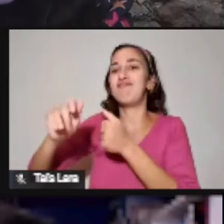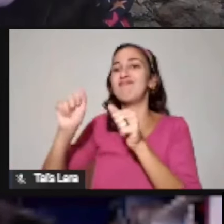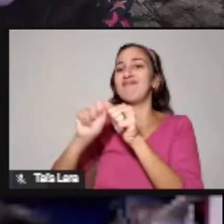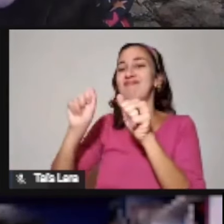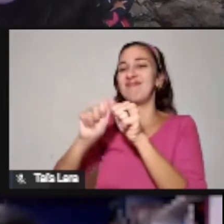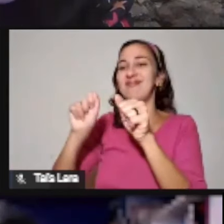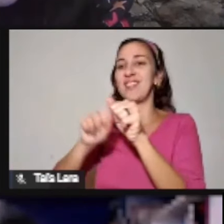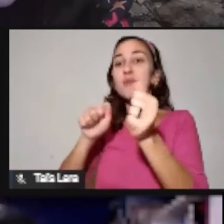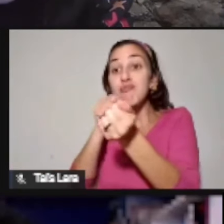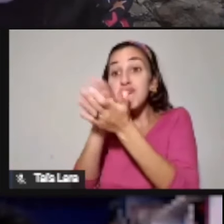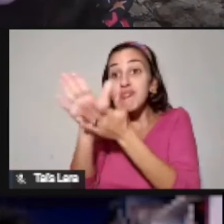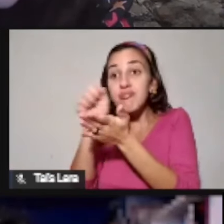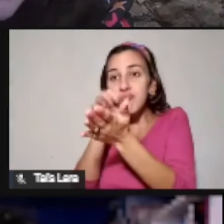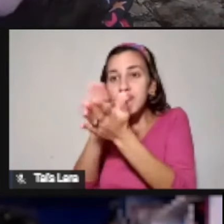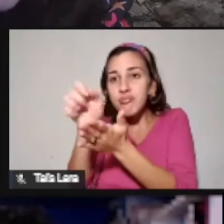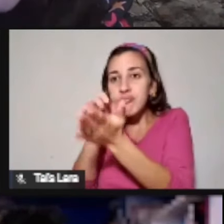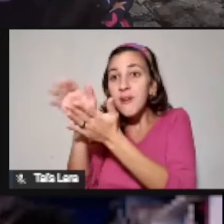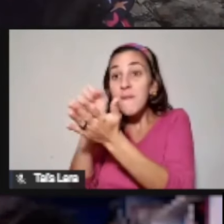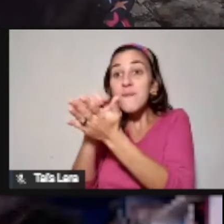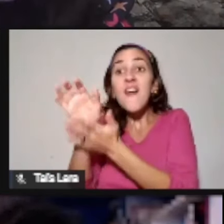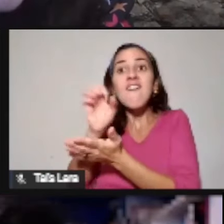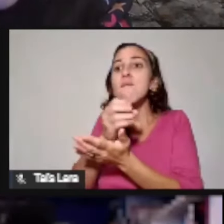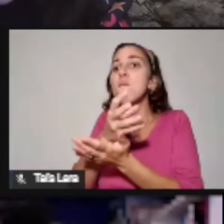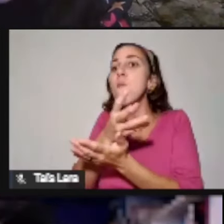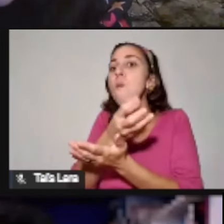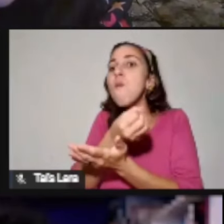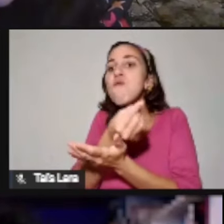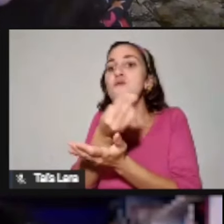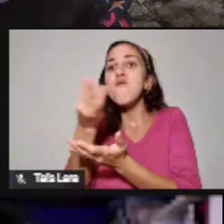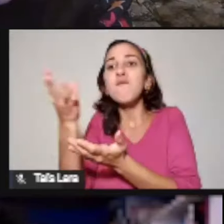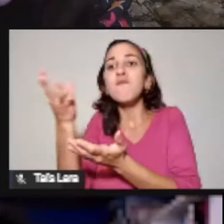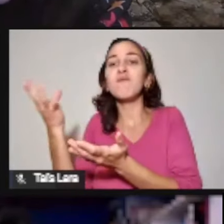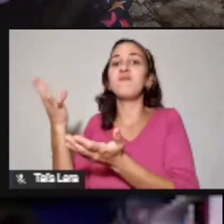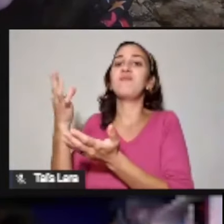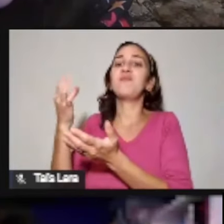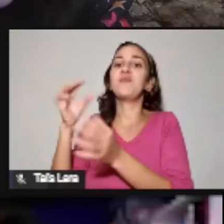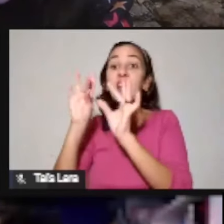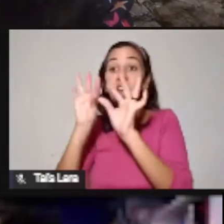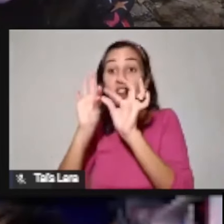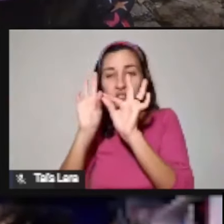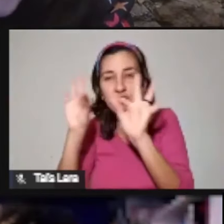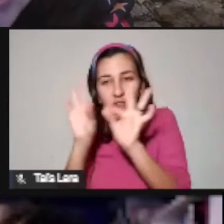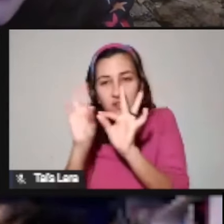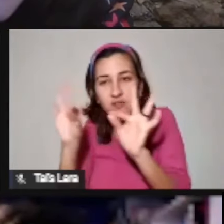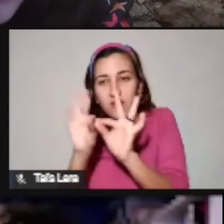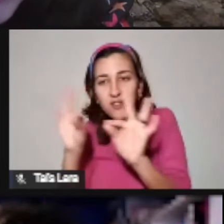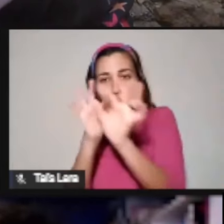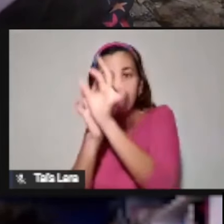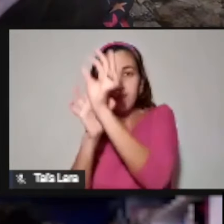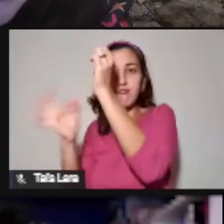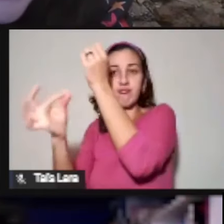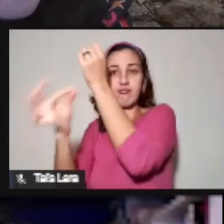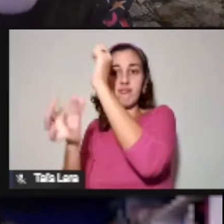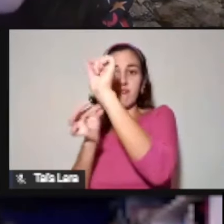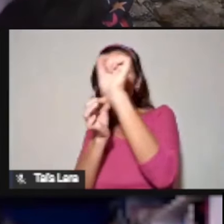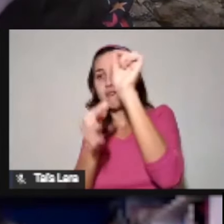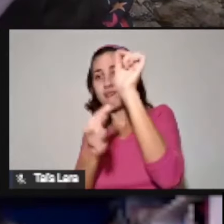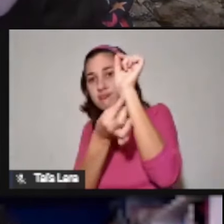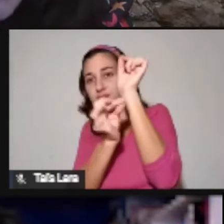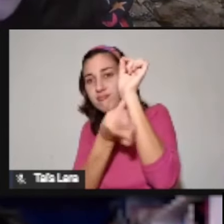que além de estar escrito na fitinha da proteção e os símbolos, tem também a logomarca da editora Caqui.